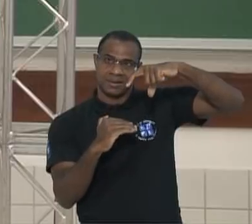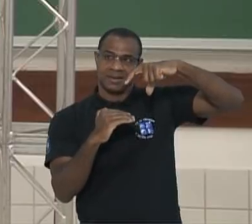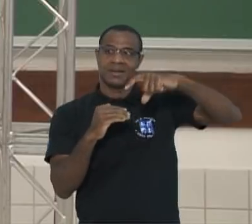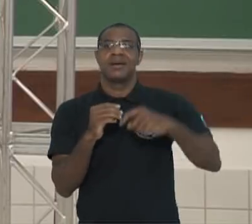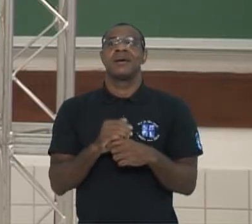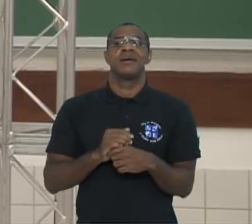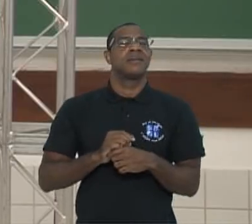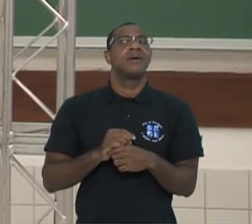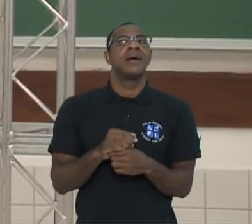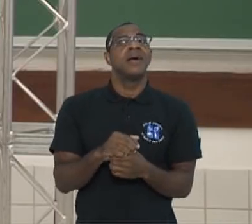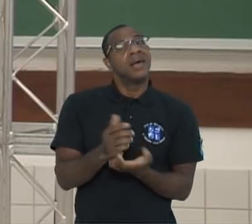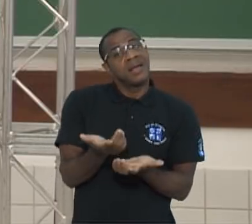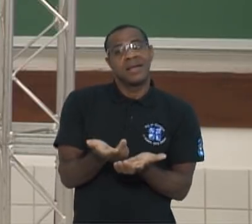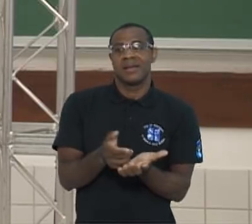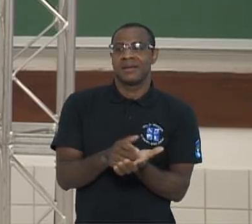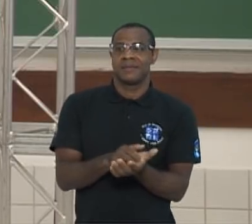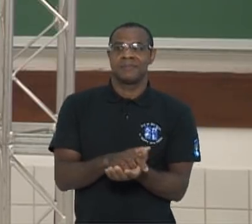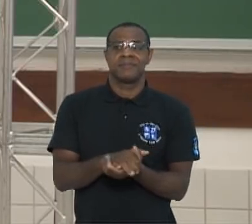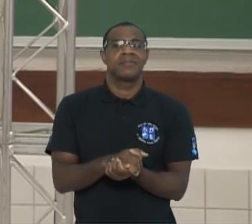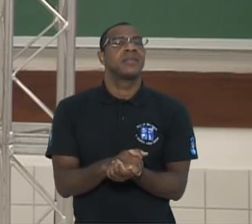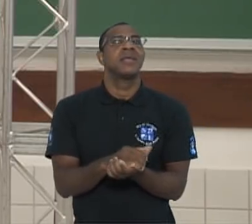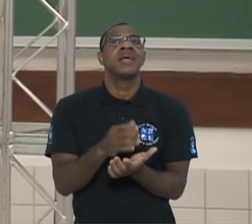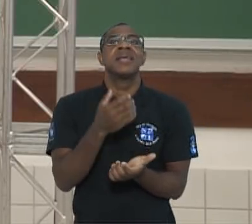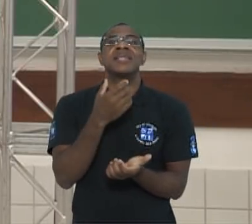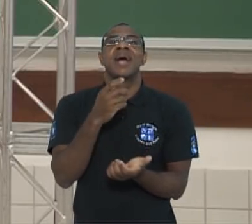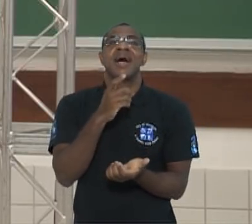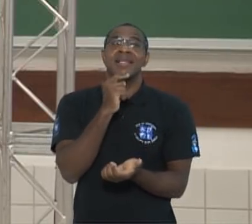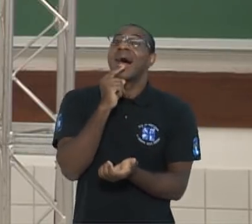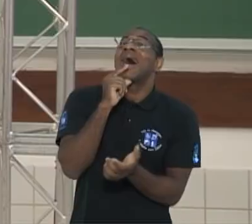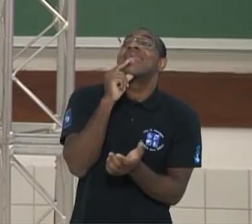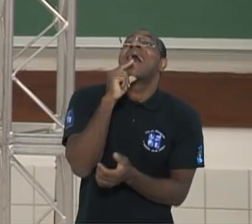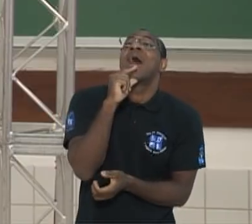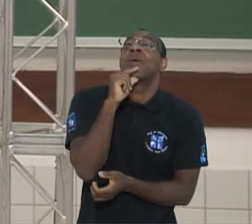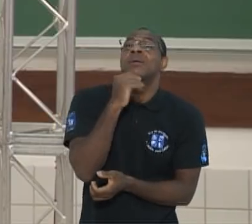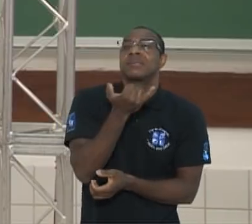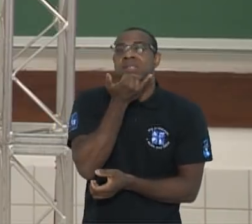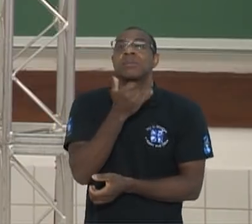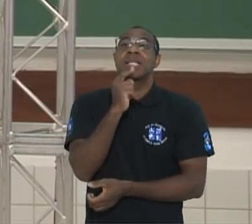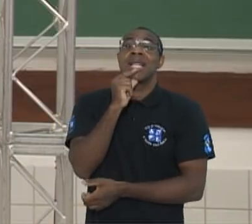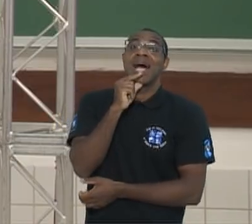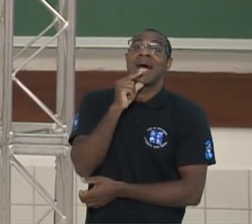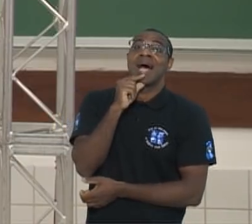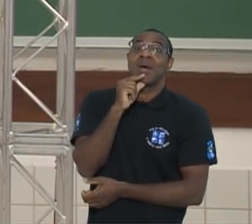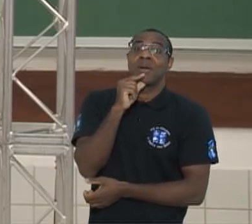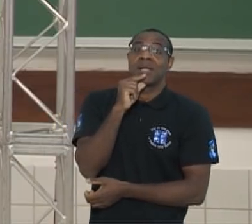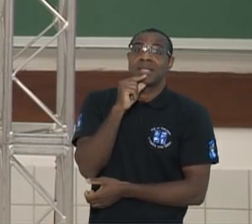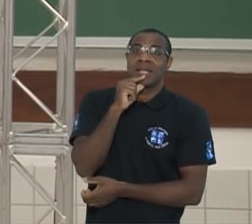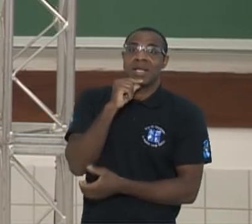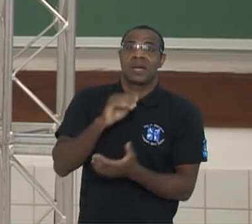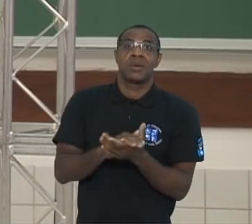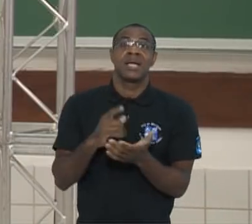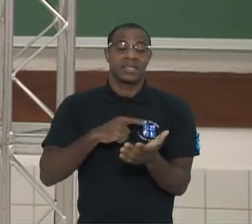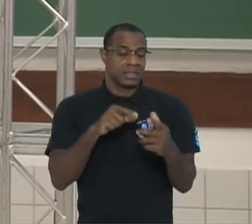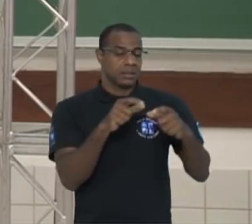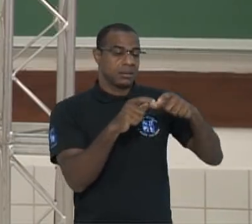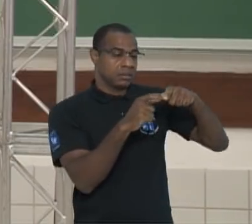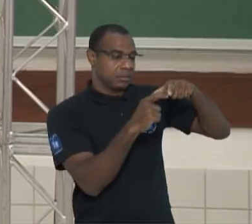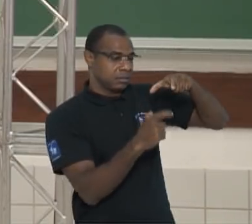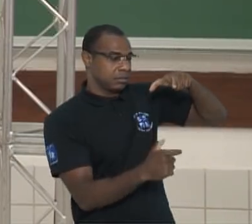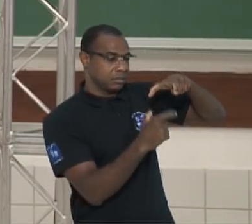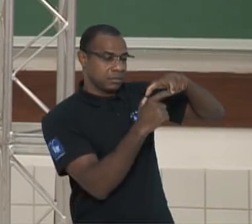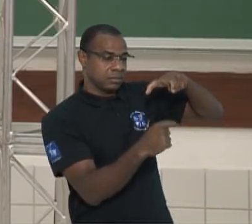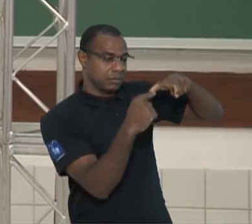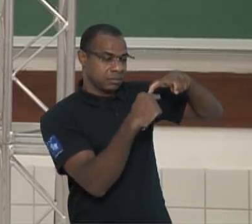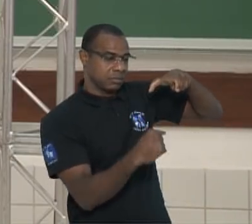casa a fatura da água. Com a fatura da água, nós podemos concluir várias informações importantes